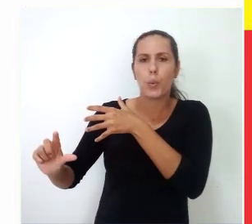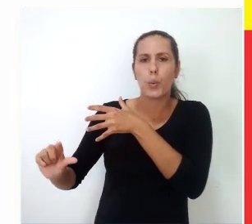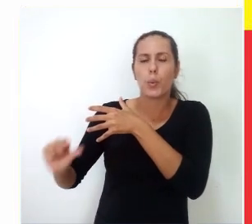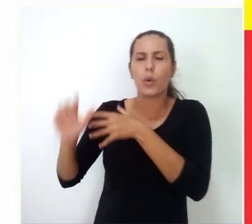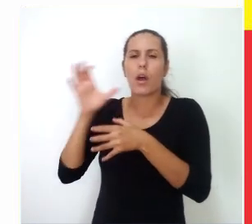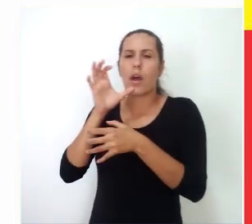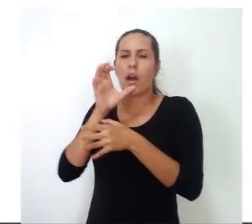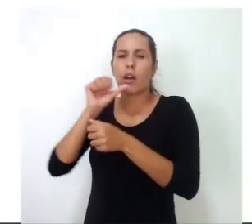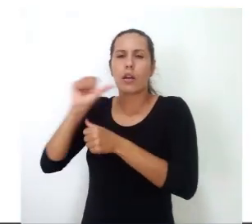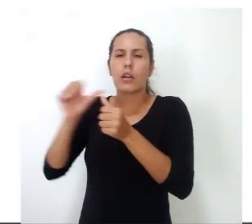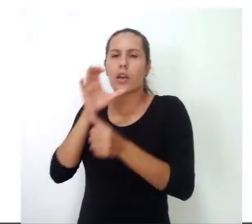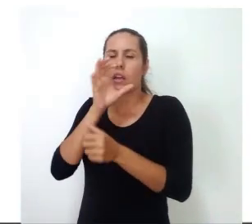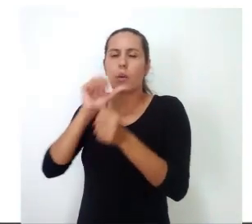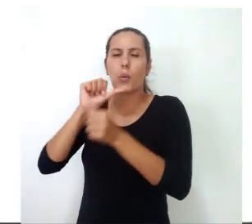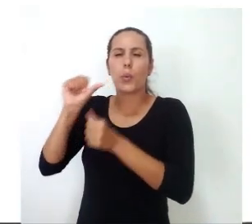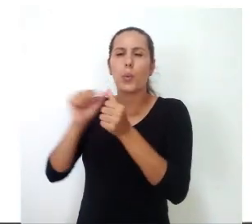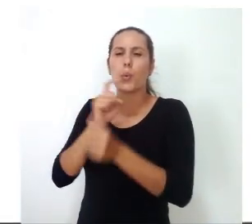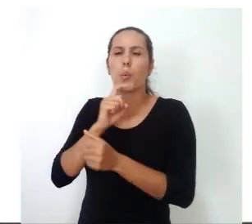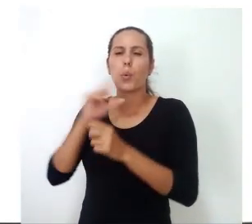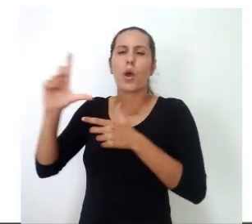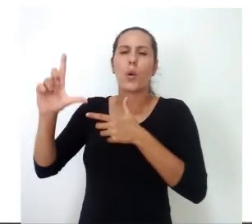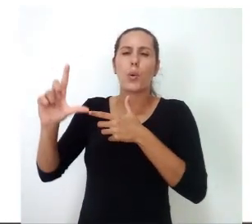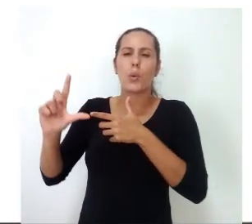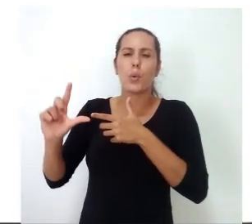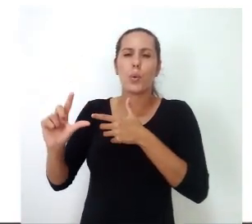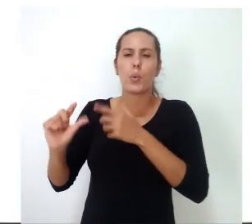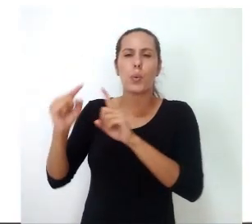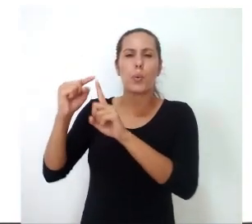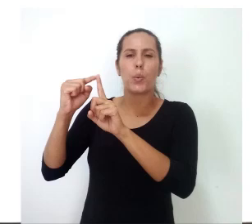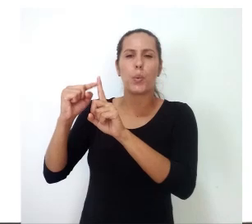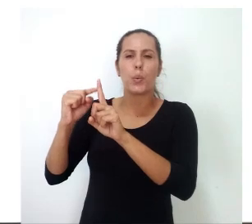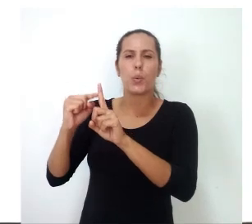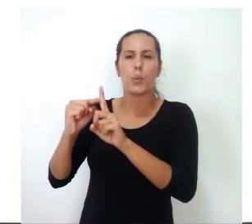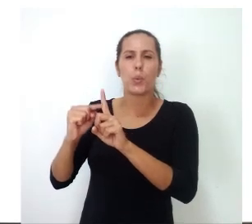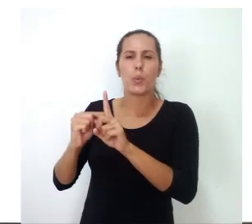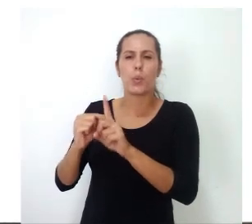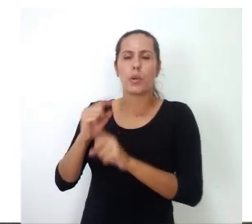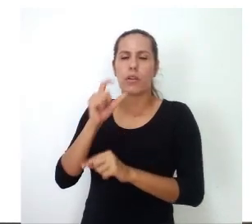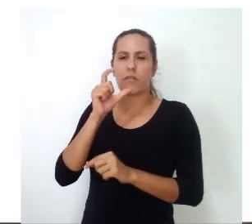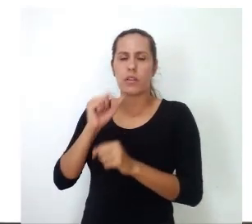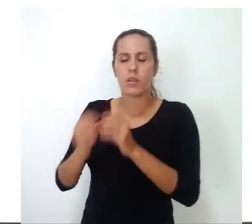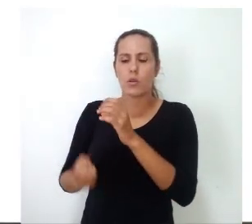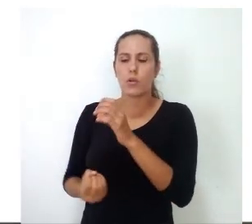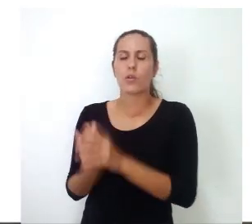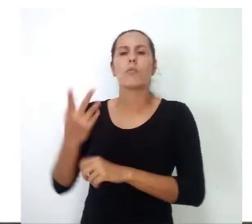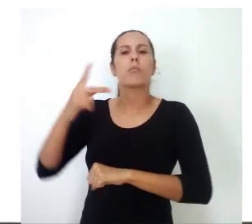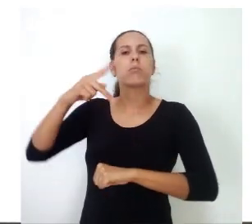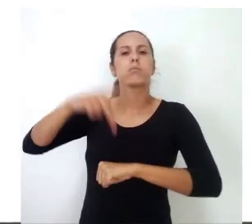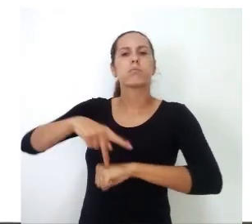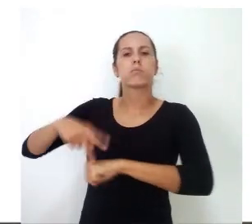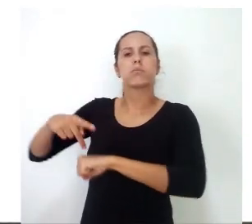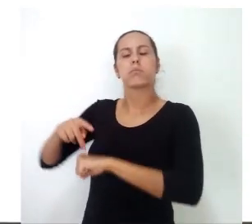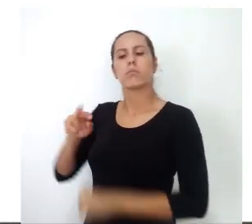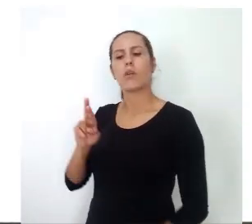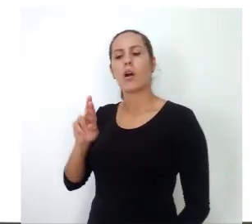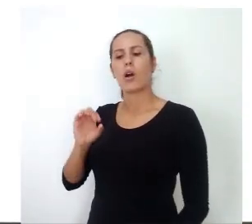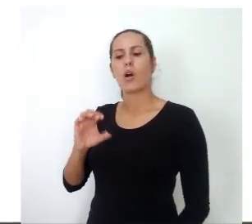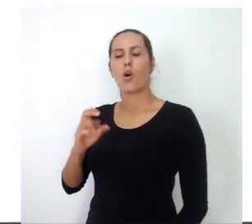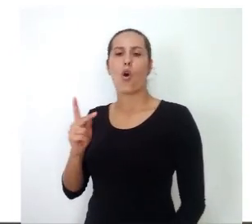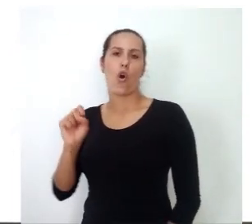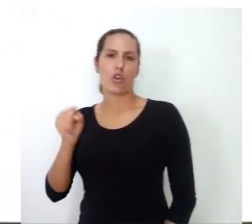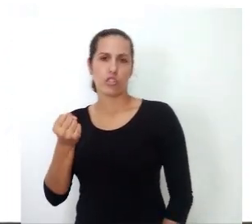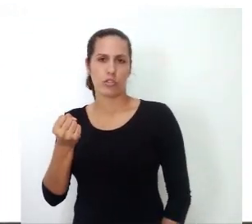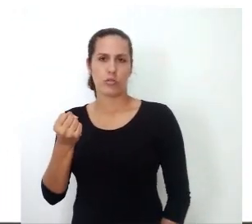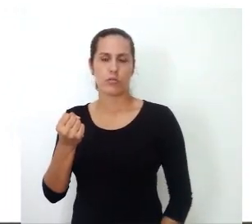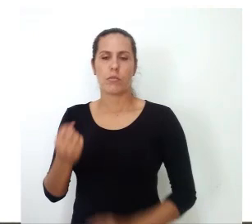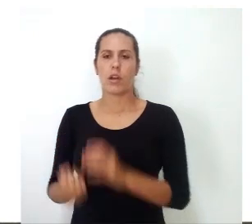rochas. Rochas do tipo o quê? Magmáticas, que a gente já aprendeu em aulas passadas. Certo?